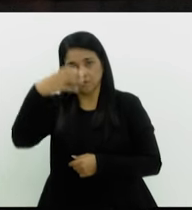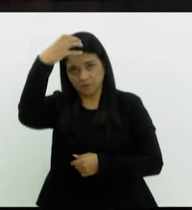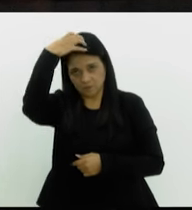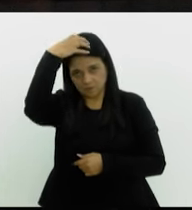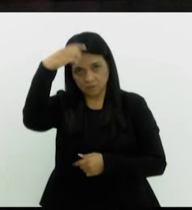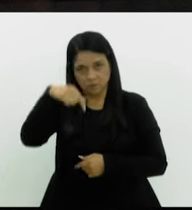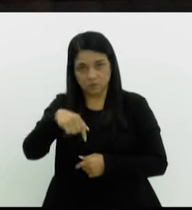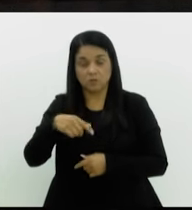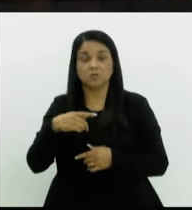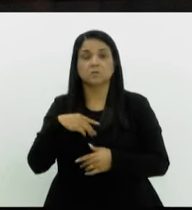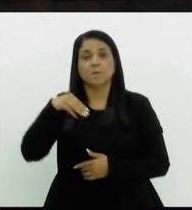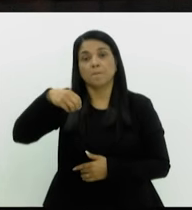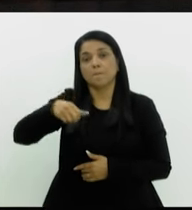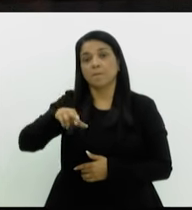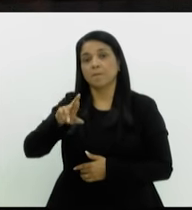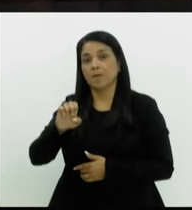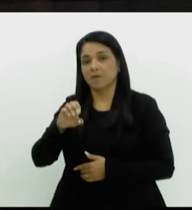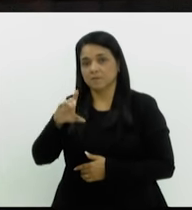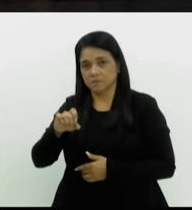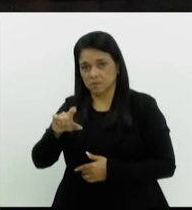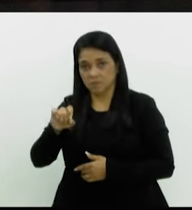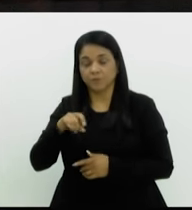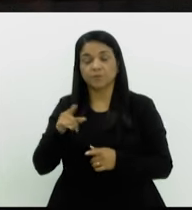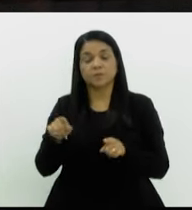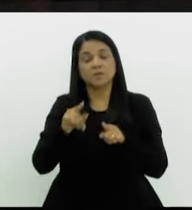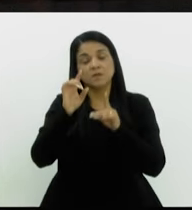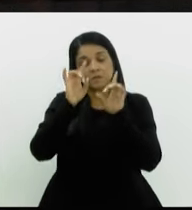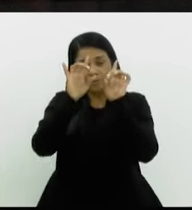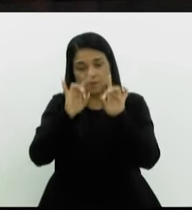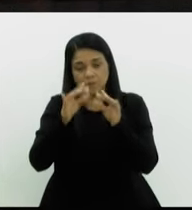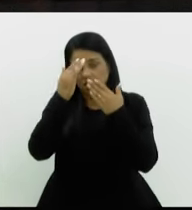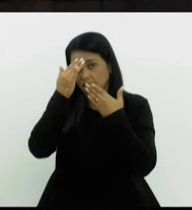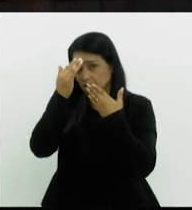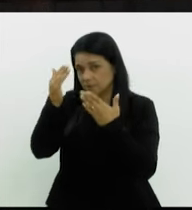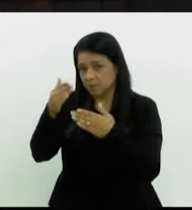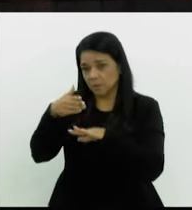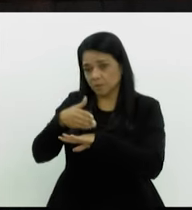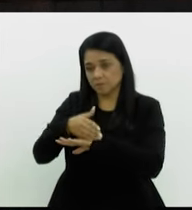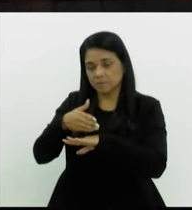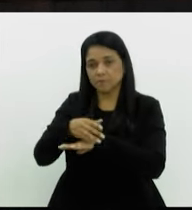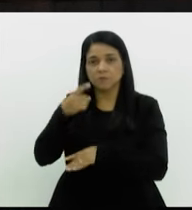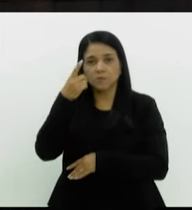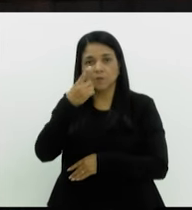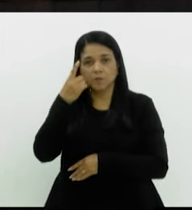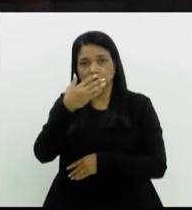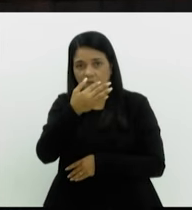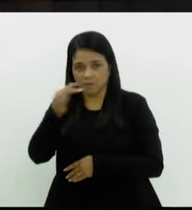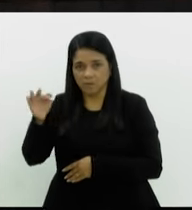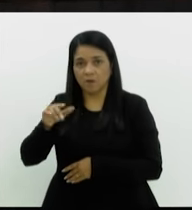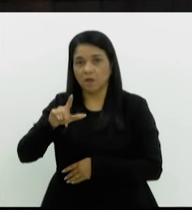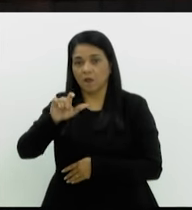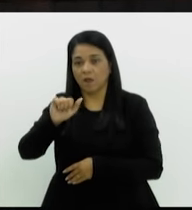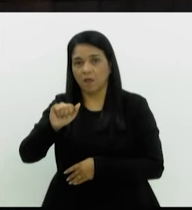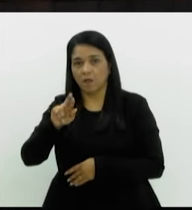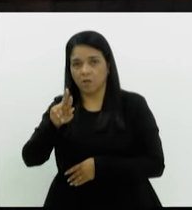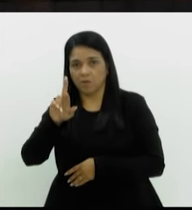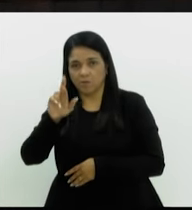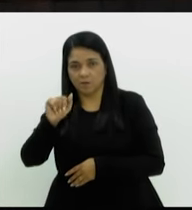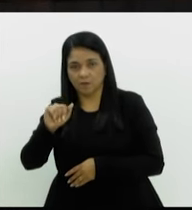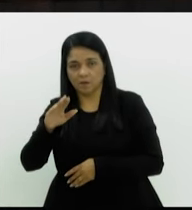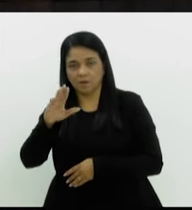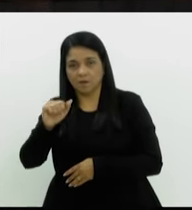Marcelo, e agradecendo especialmente, né, a presença da deputada federal Laura Carneiro,